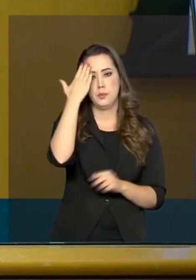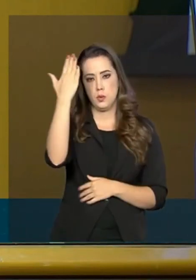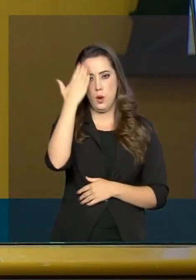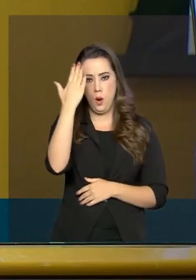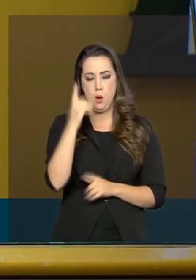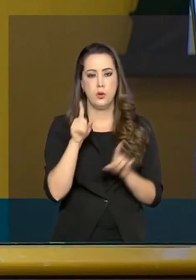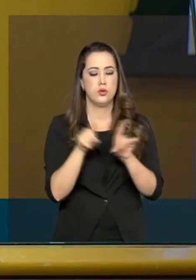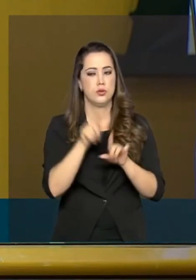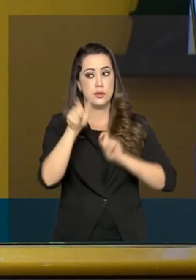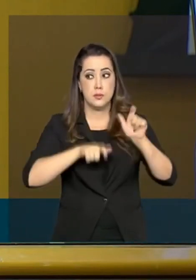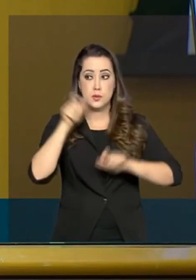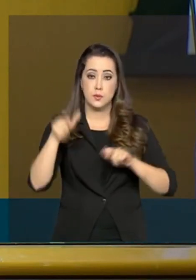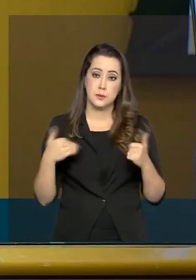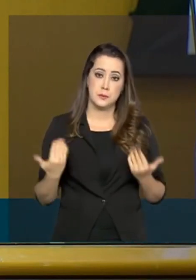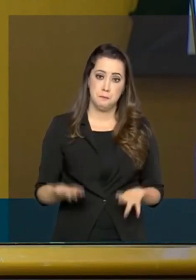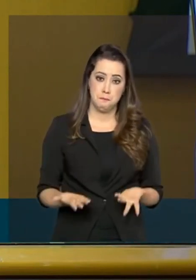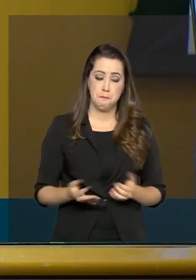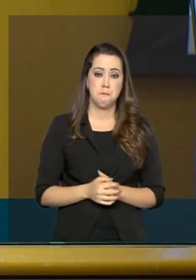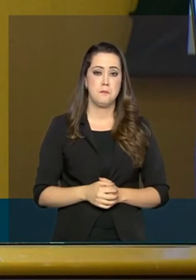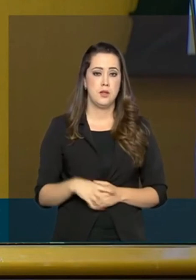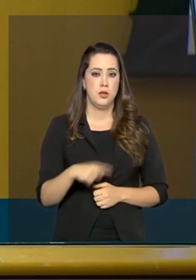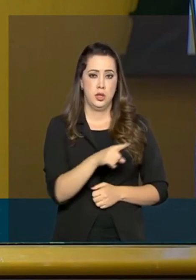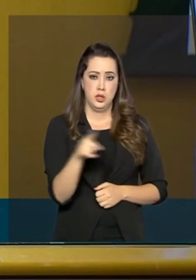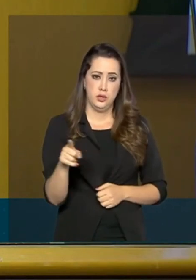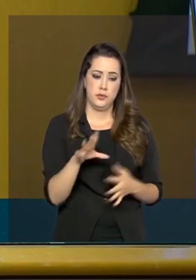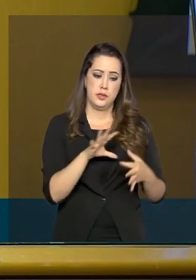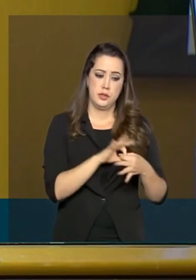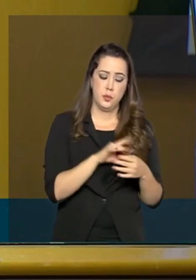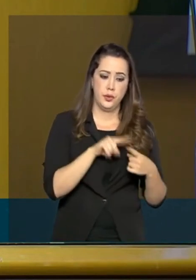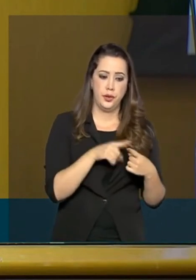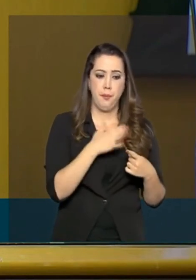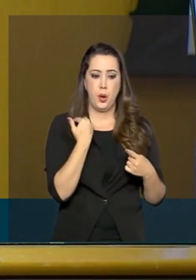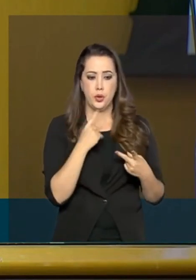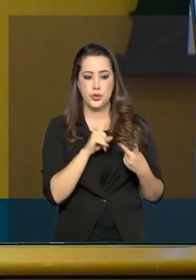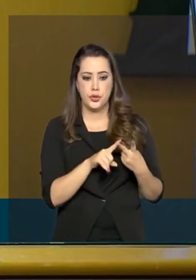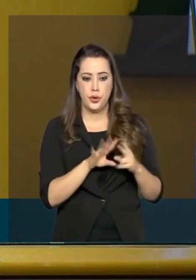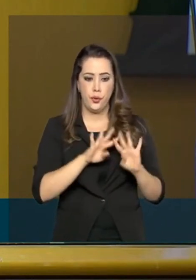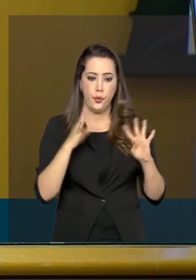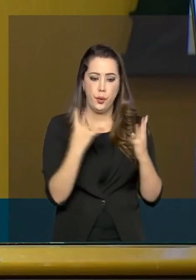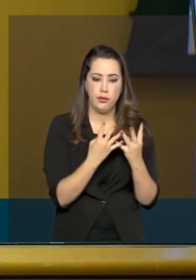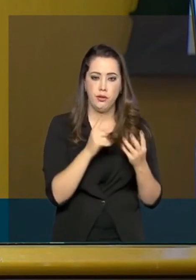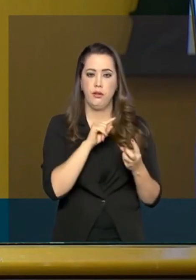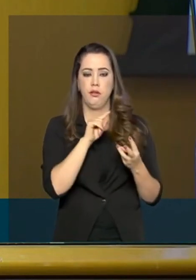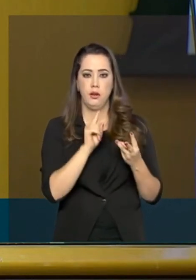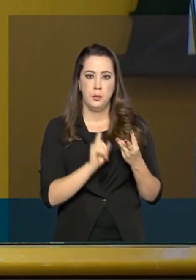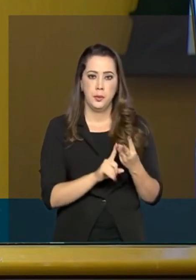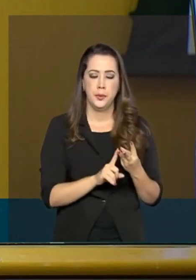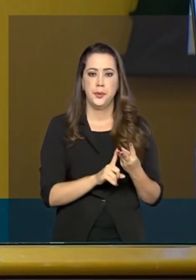para as pessoas. Então, você soma com as perdas, restrição de liberdade,